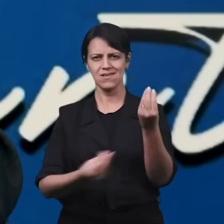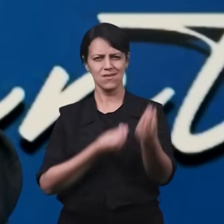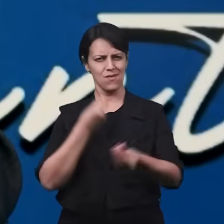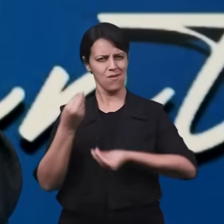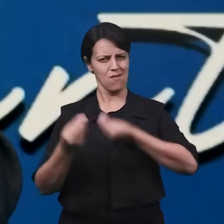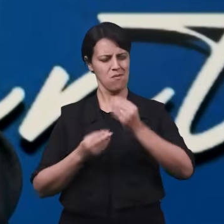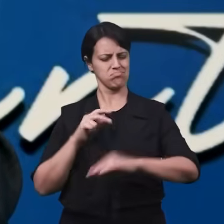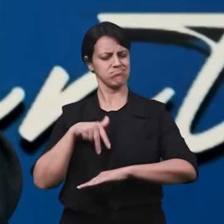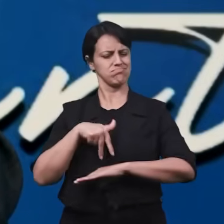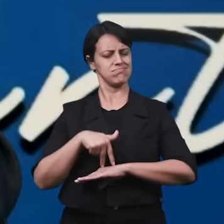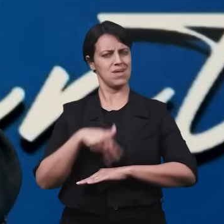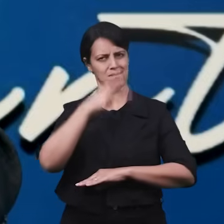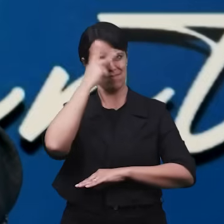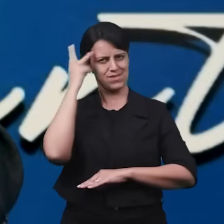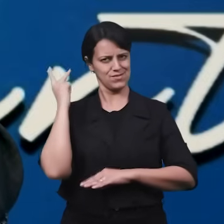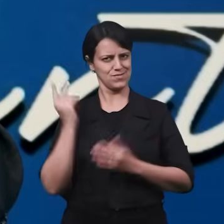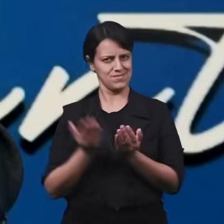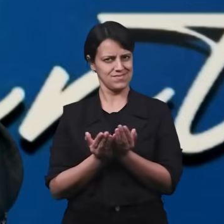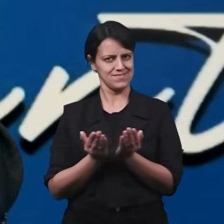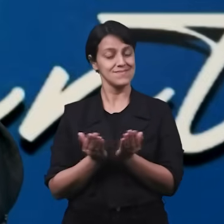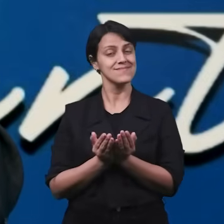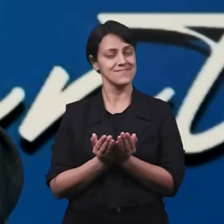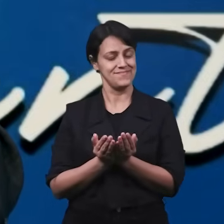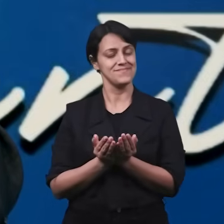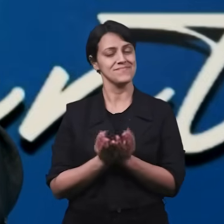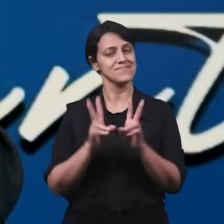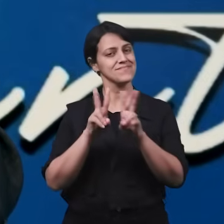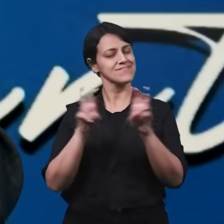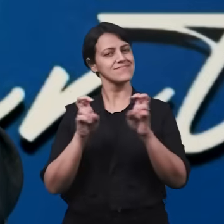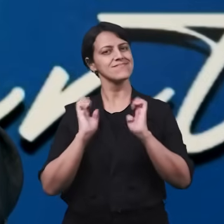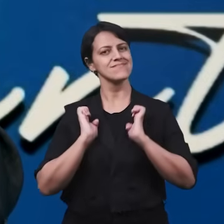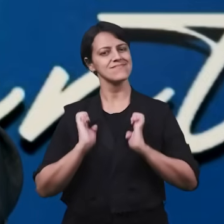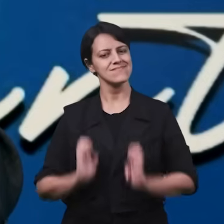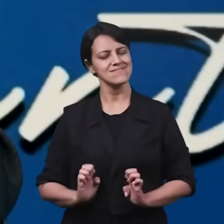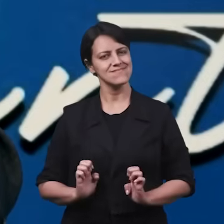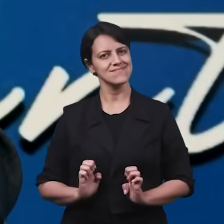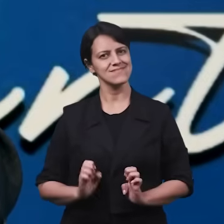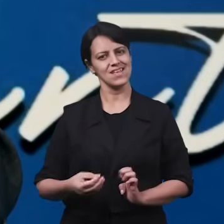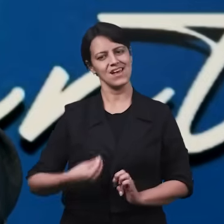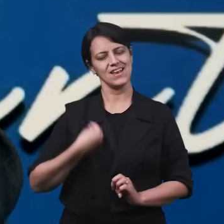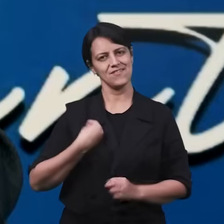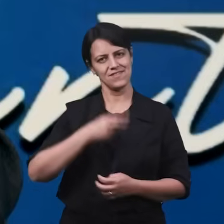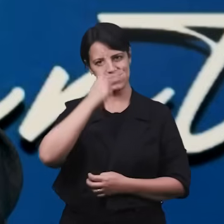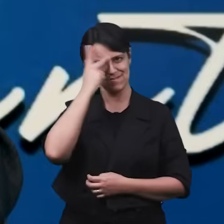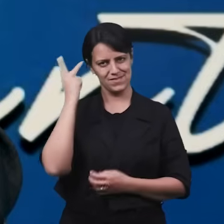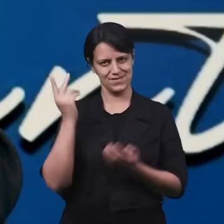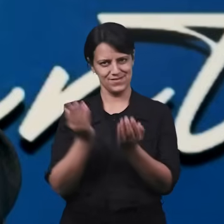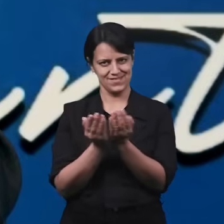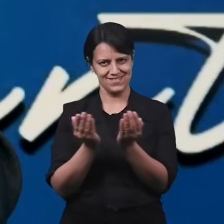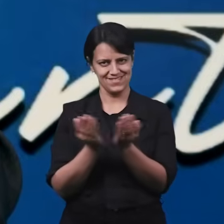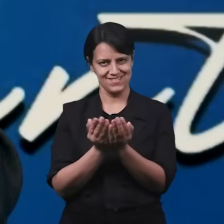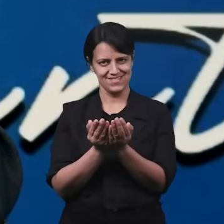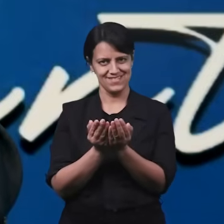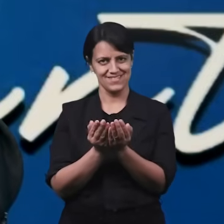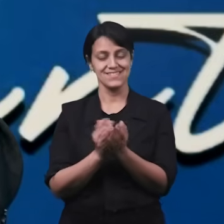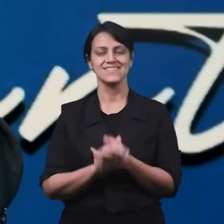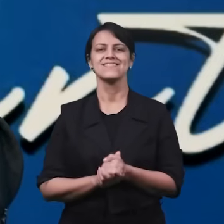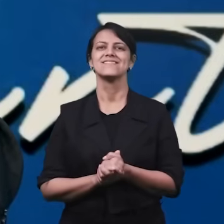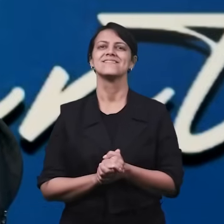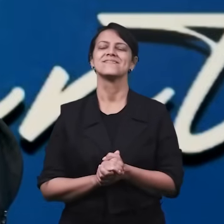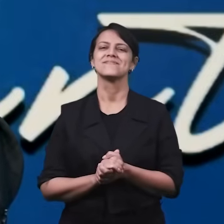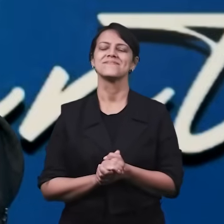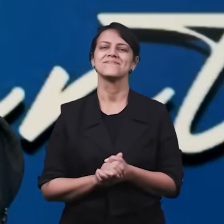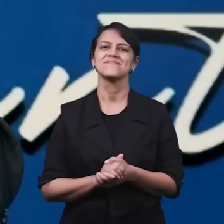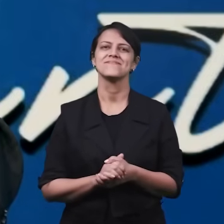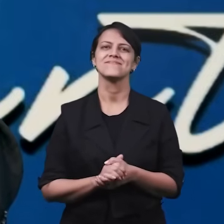do crente em Jesus. Por isso, o nosso assunto é sobre a ética na vida do crente em Jesus. Agora sim, nós estamos